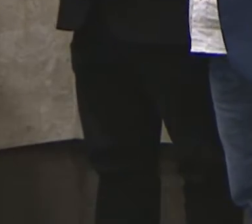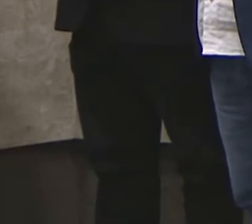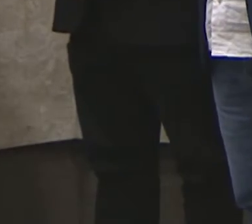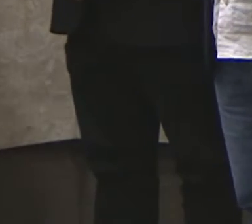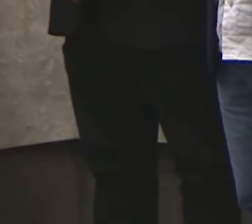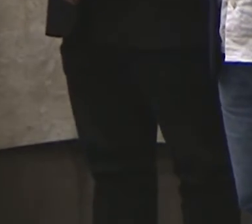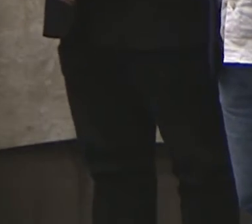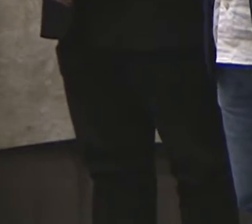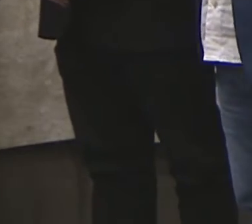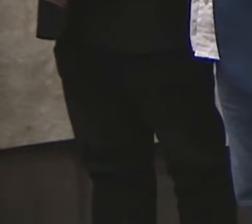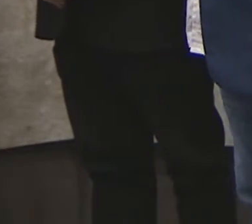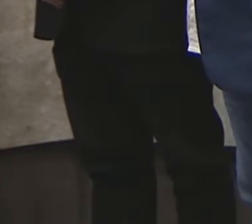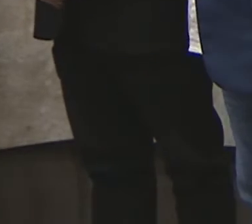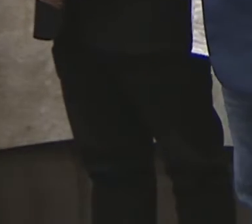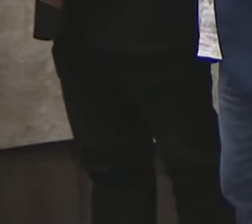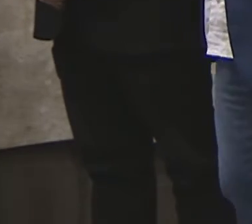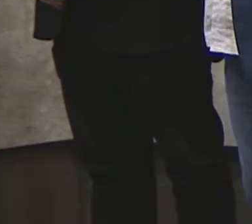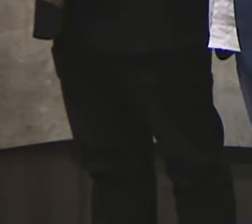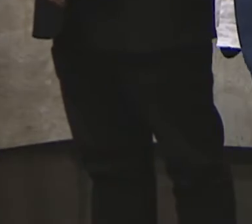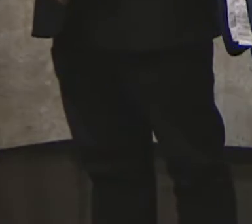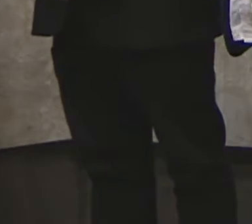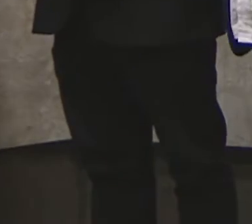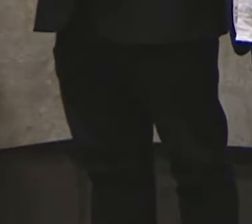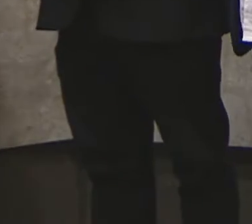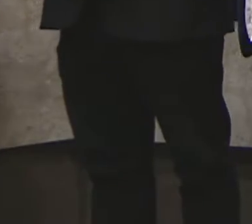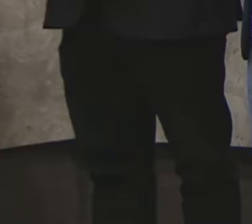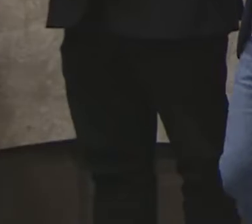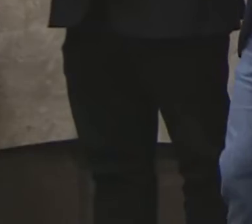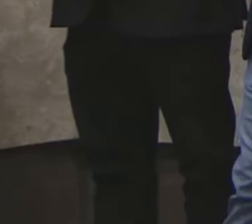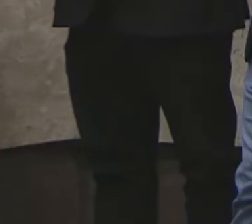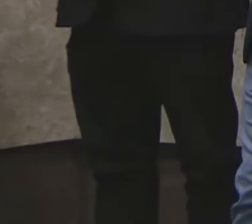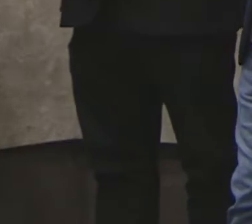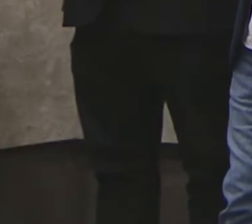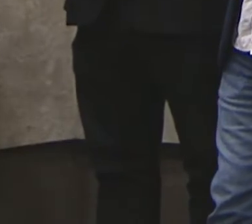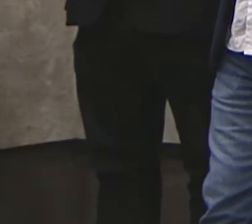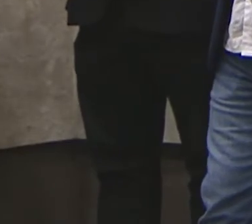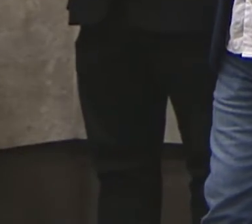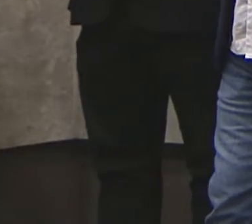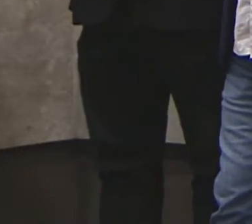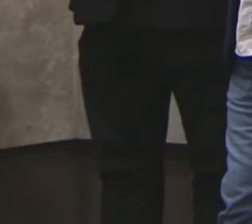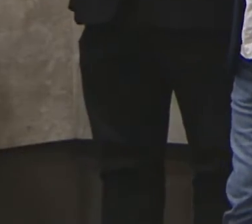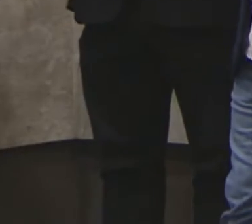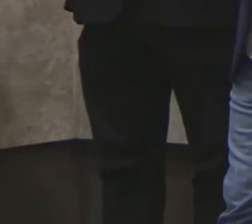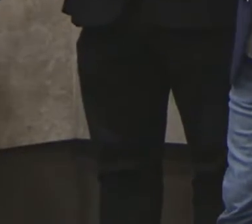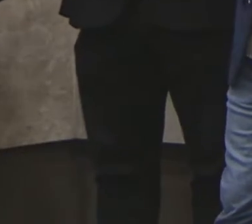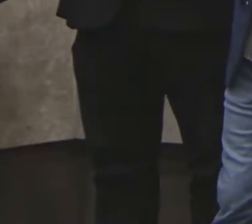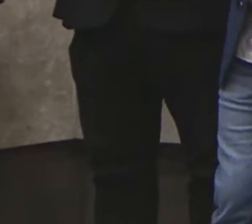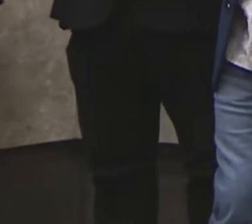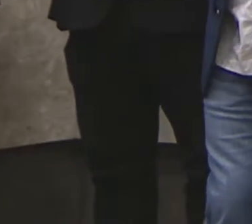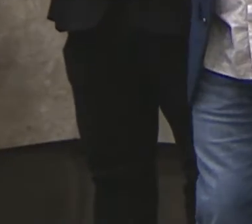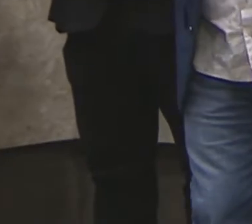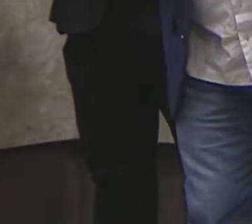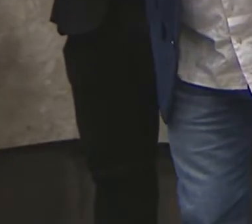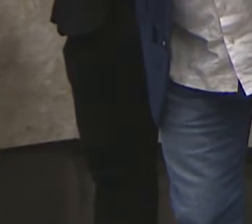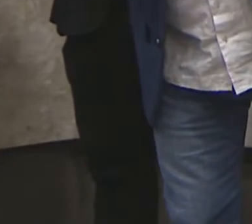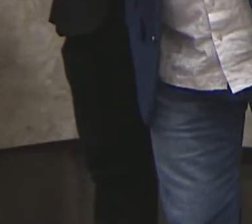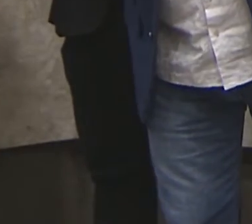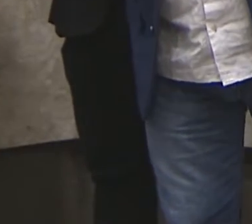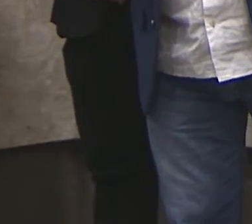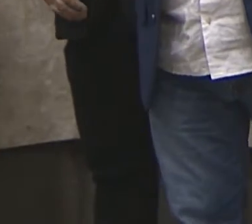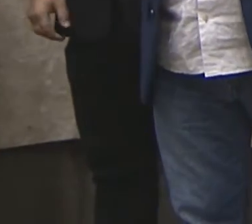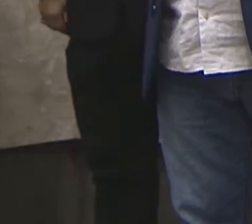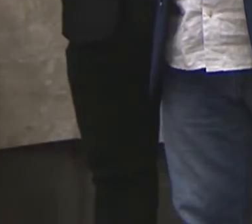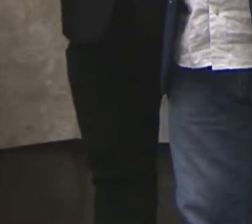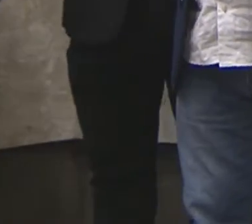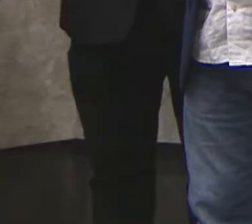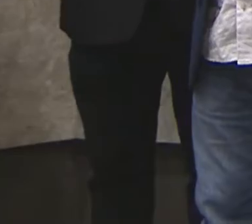Gostaríamos de lembrar que todos os servidores foram avisados por telefone, alguns estão em licença de